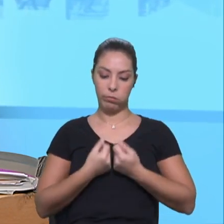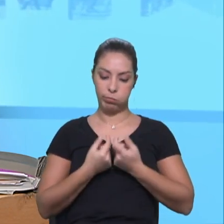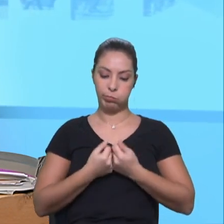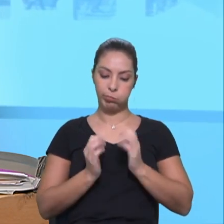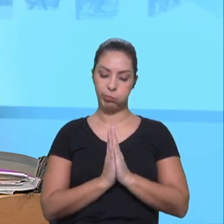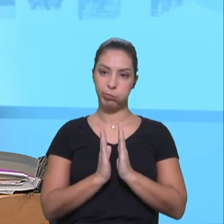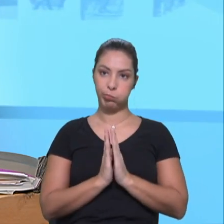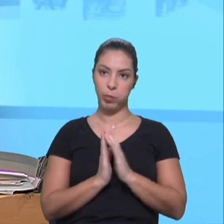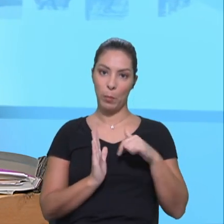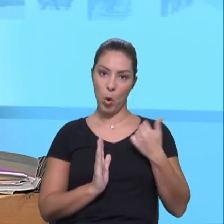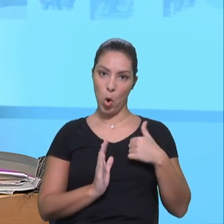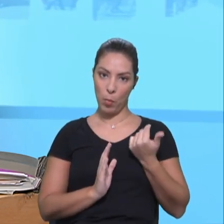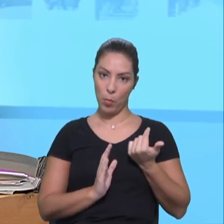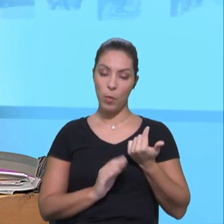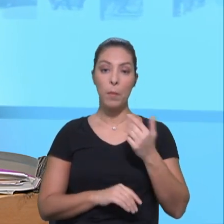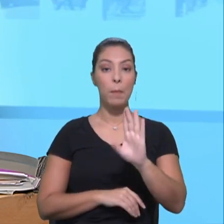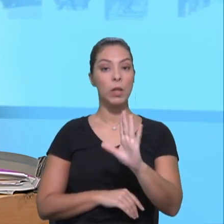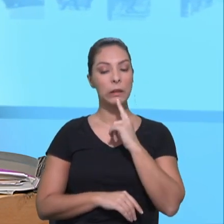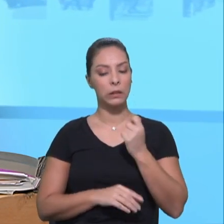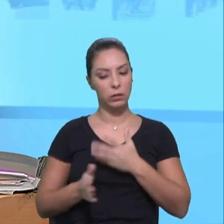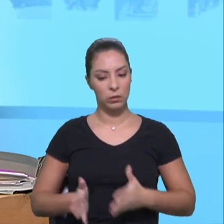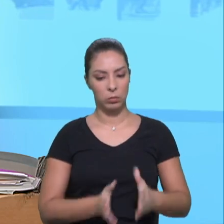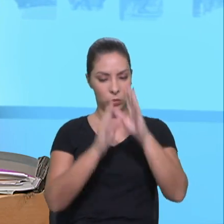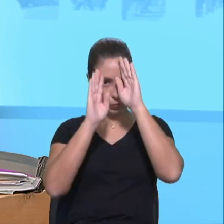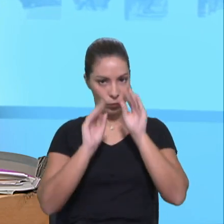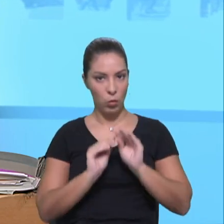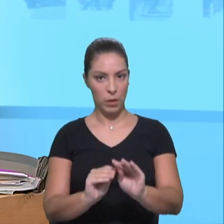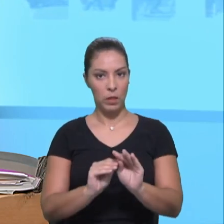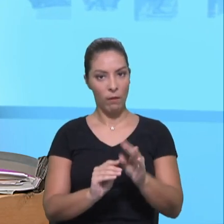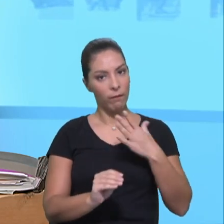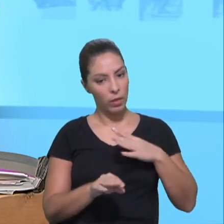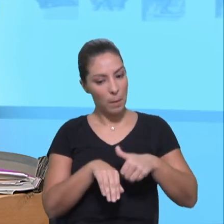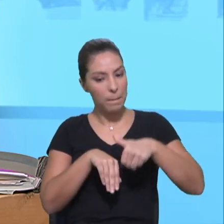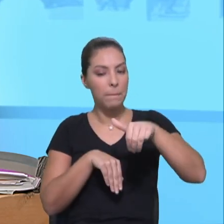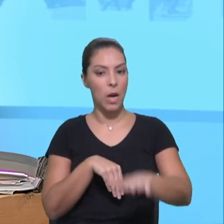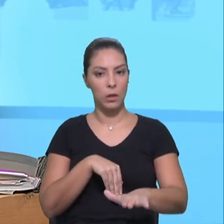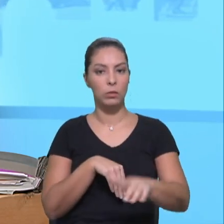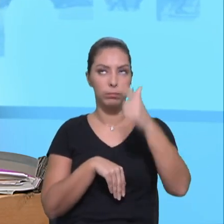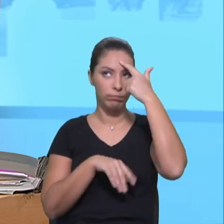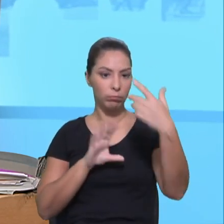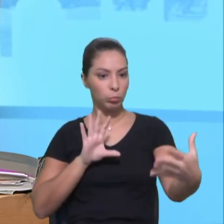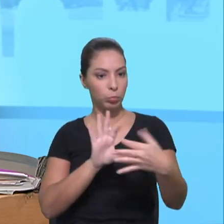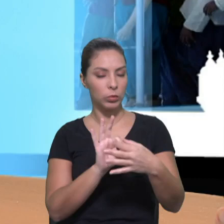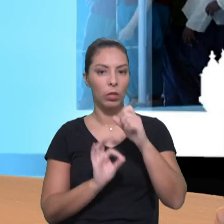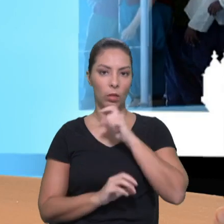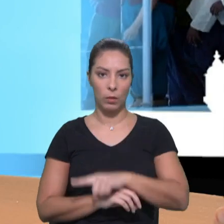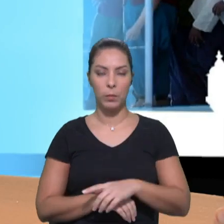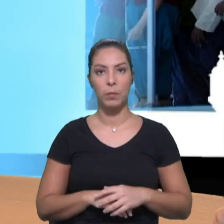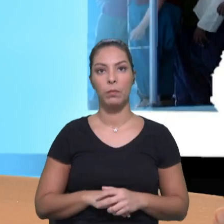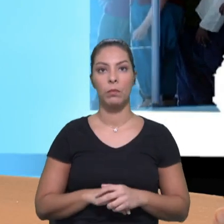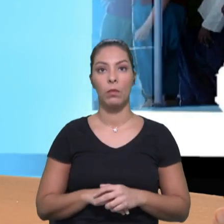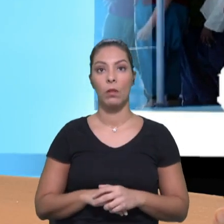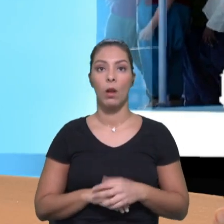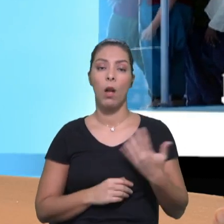nesse aspecto que nós queremos iniciar um caminho formativo para começarmos a pensar em conjunto. A partir também da experiência que acontece lá